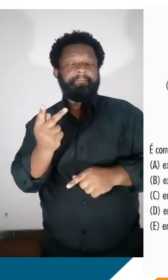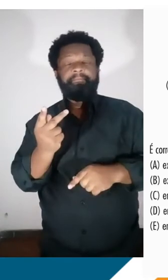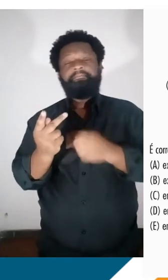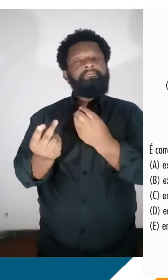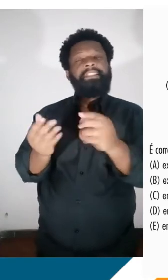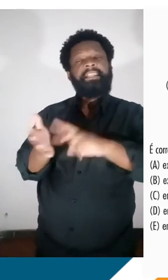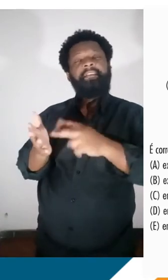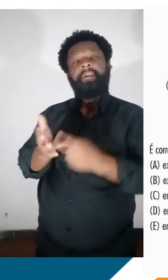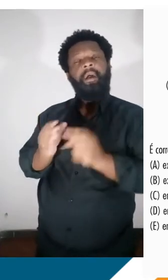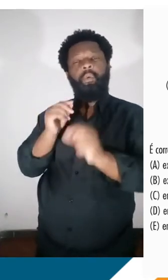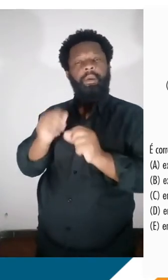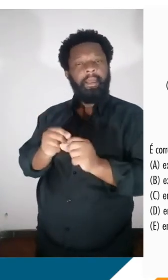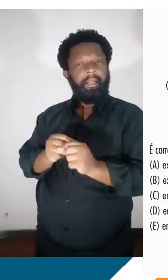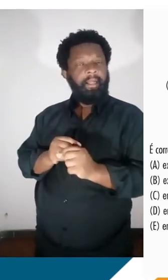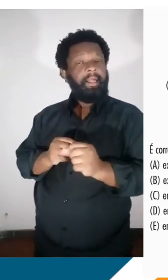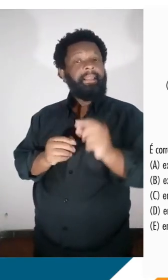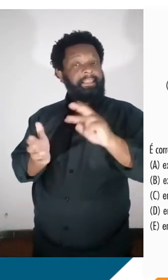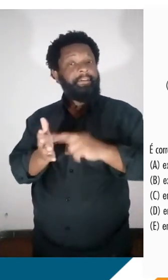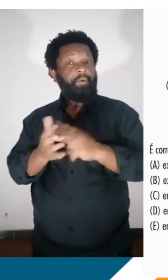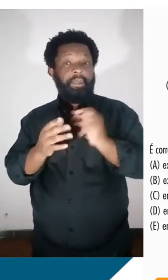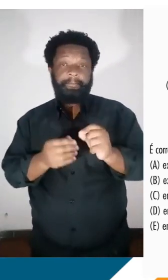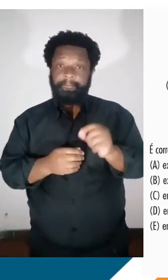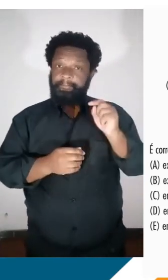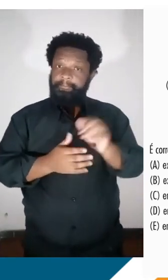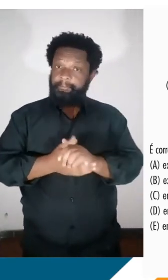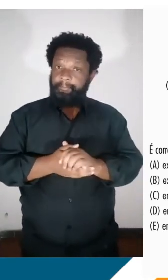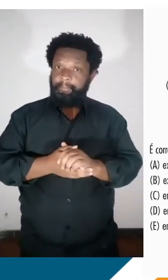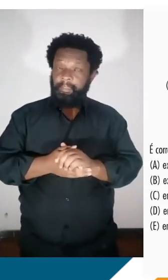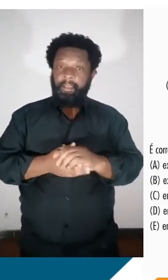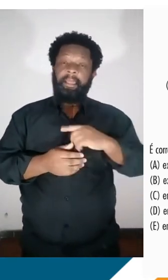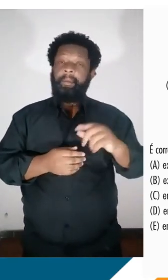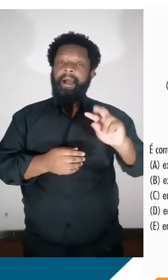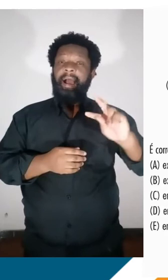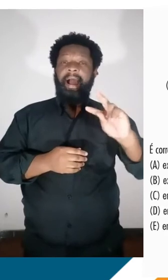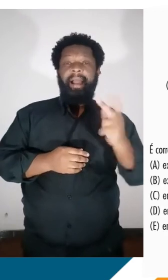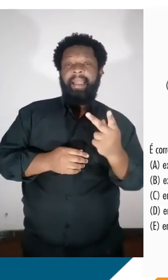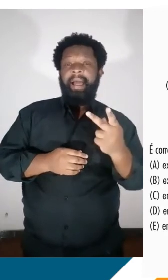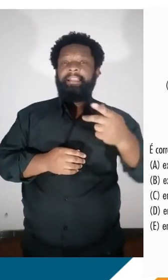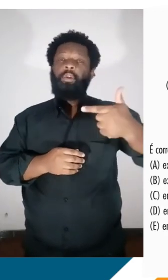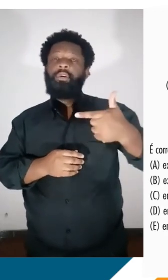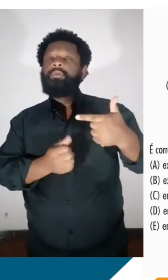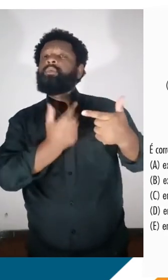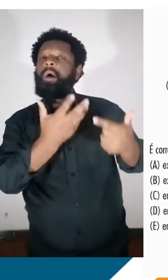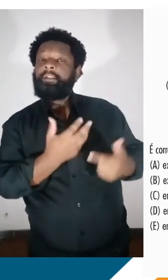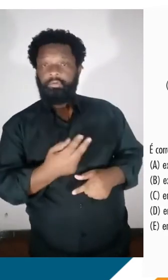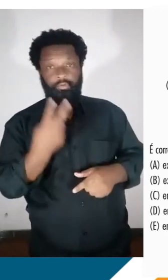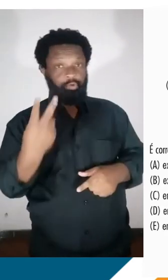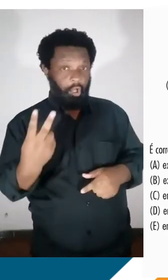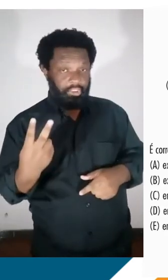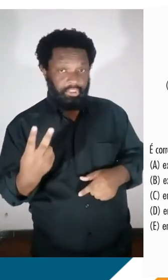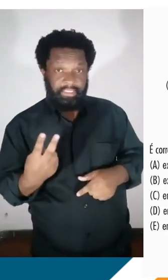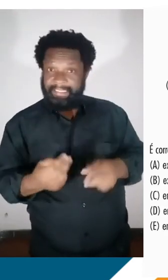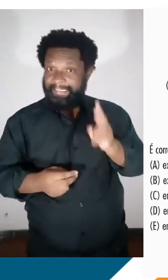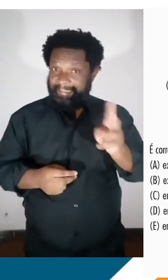lado da reação? Quer dizer o seguinte, gente, que quantos H2 tem aqui? A gente tem 2 H2, certo? Então, sempre